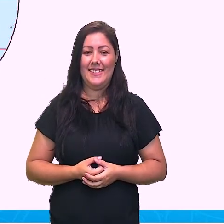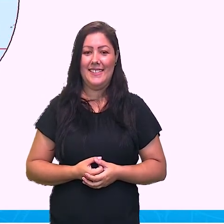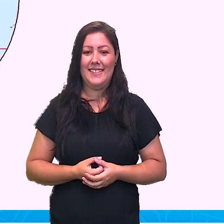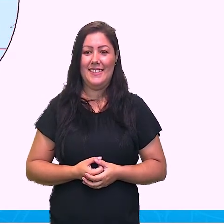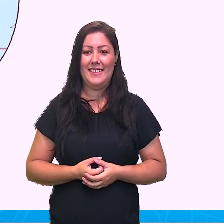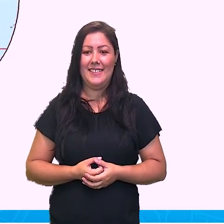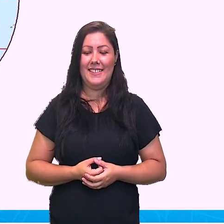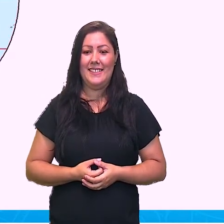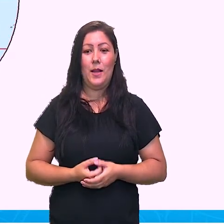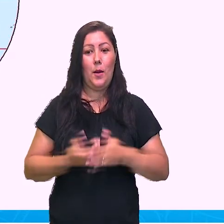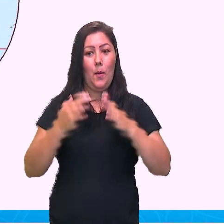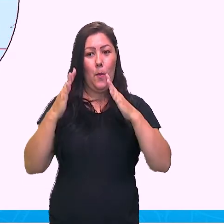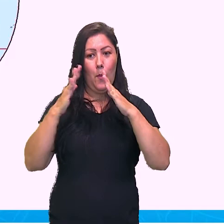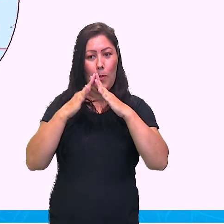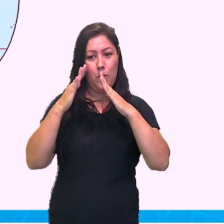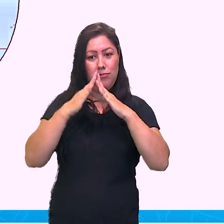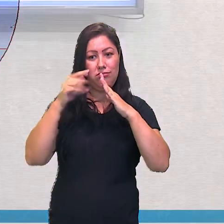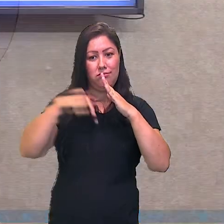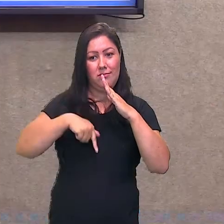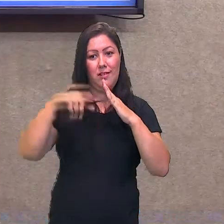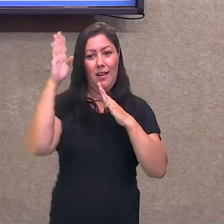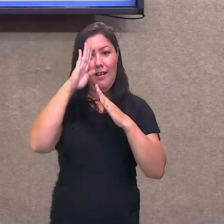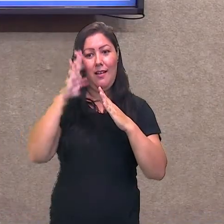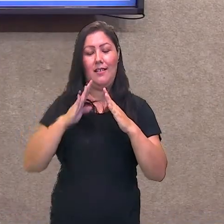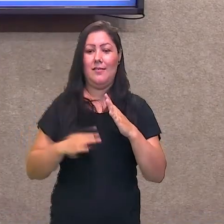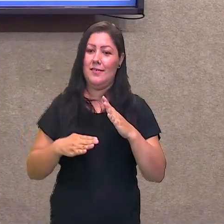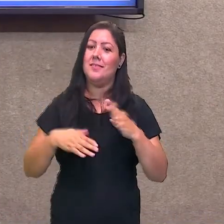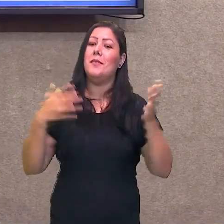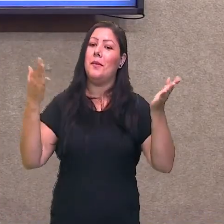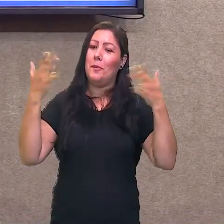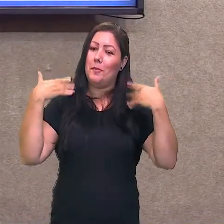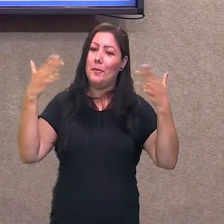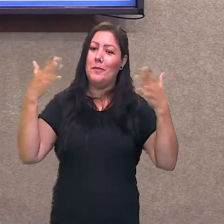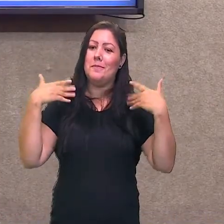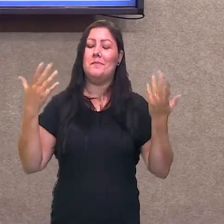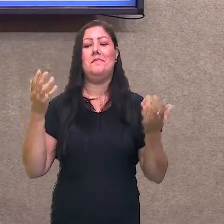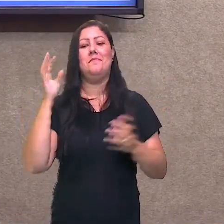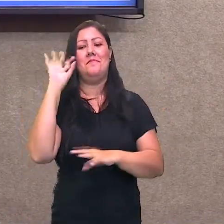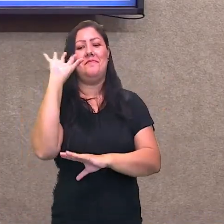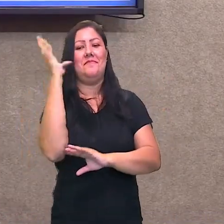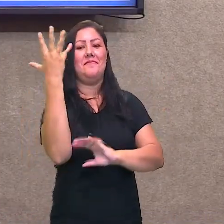Moro em um país tropical. E muito lindo, com uma